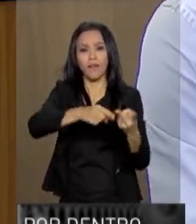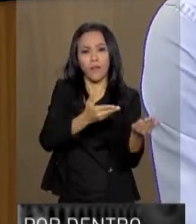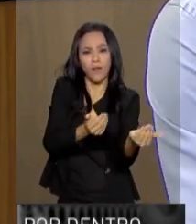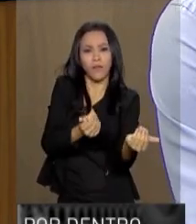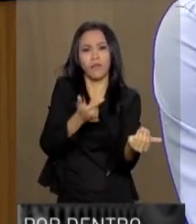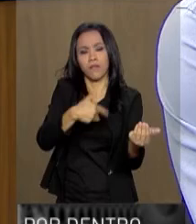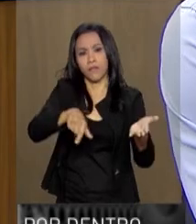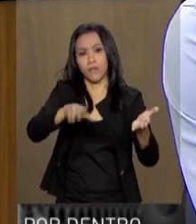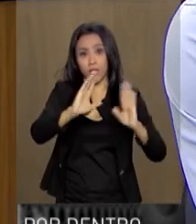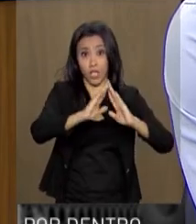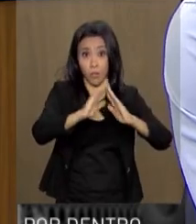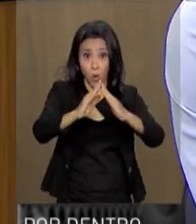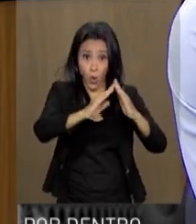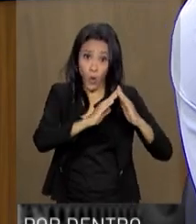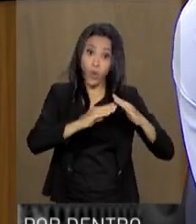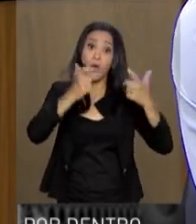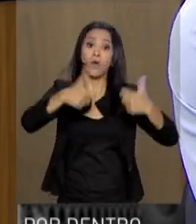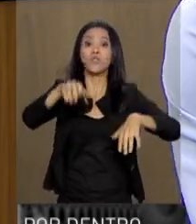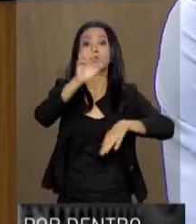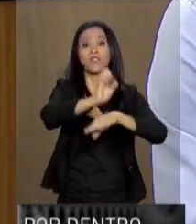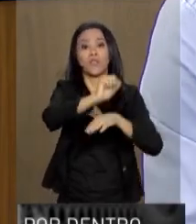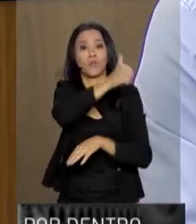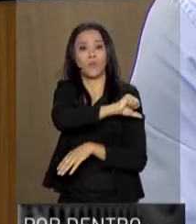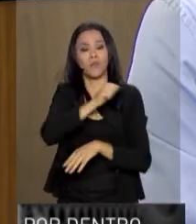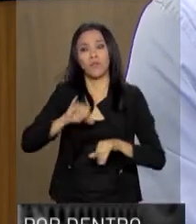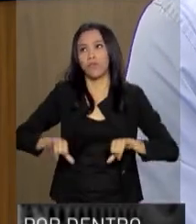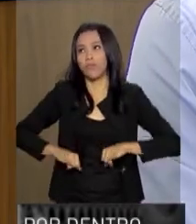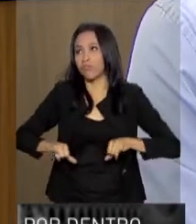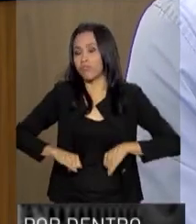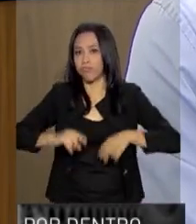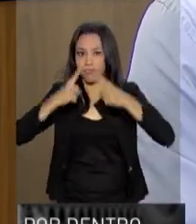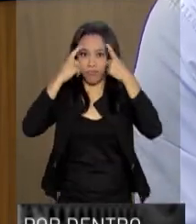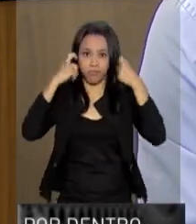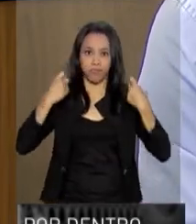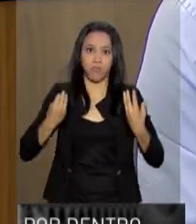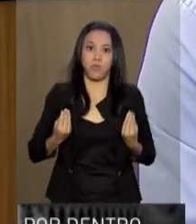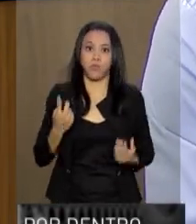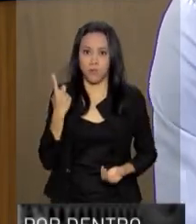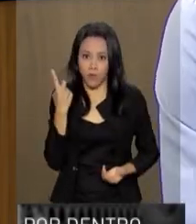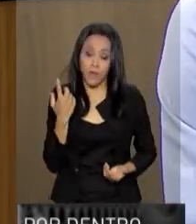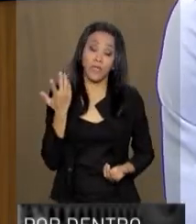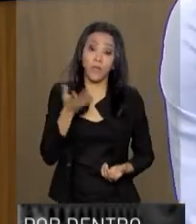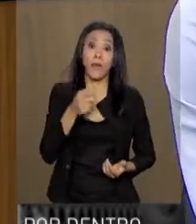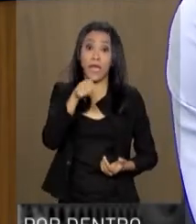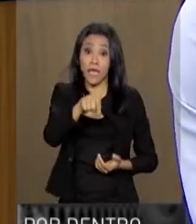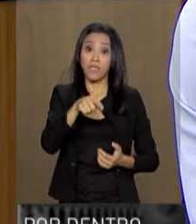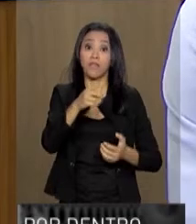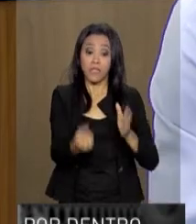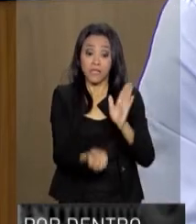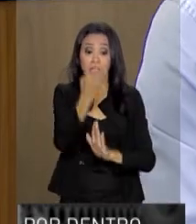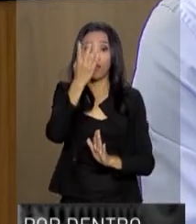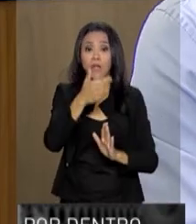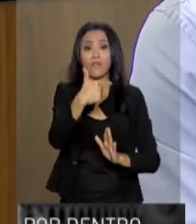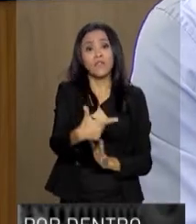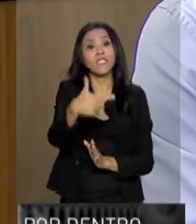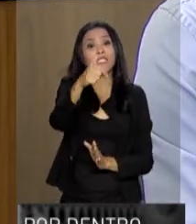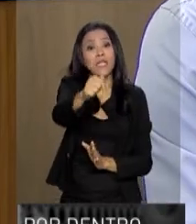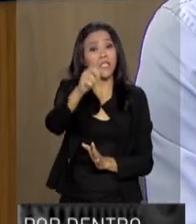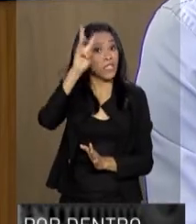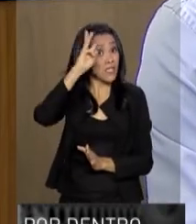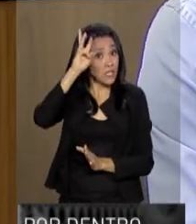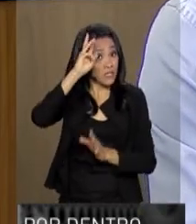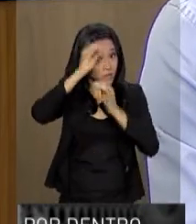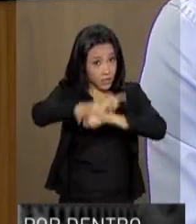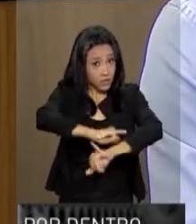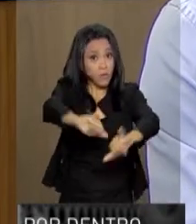do estado do rio de janeiro que sofre muito com violência esse programa que deve ser lançado dia 27 agora terça-feira é